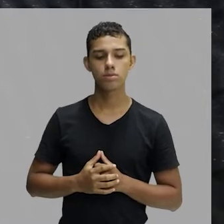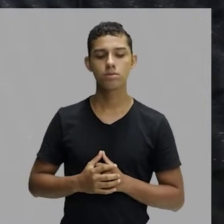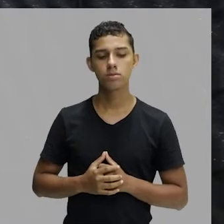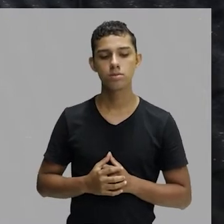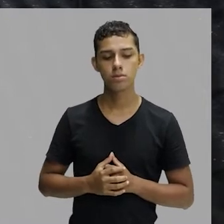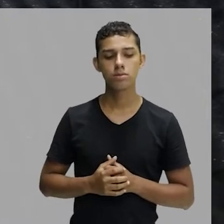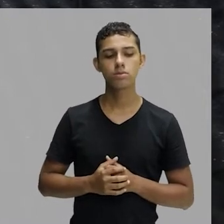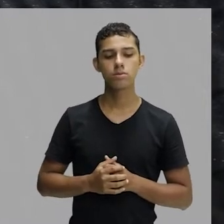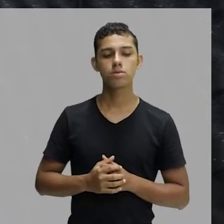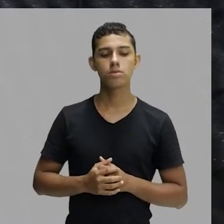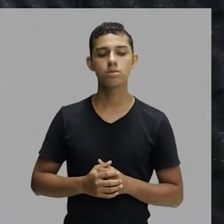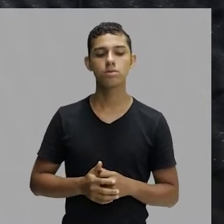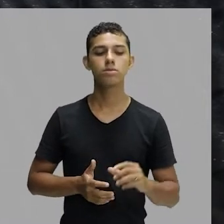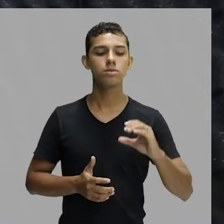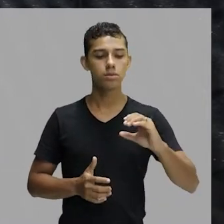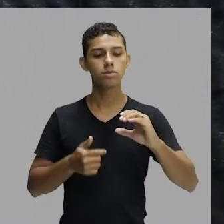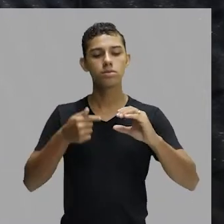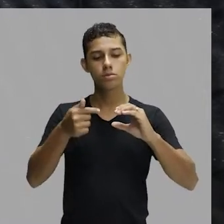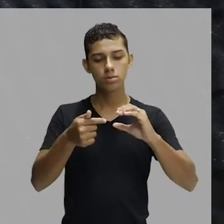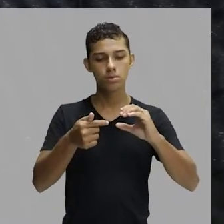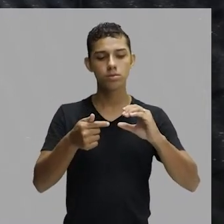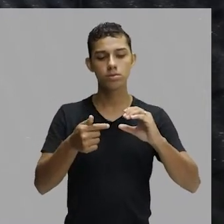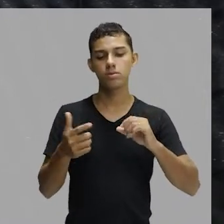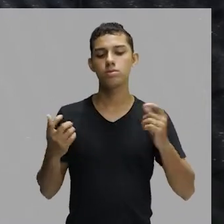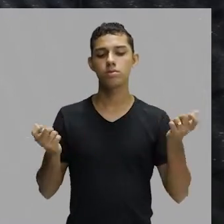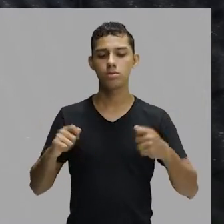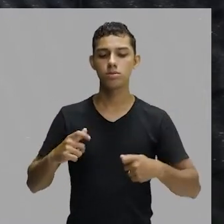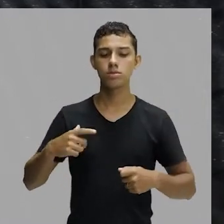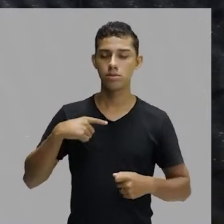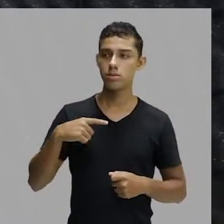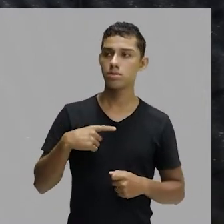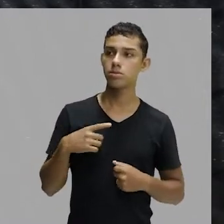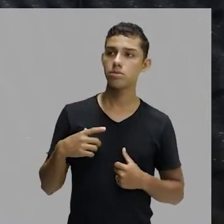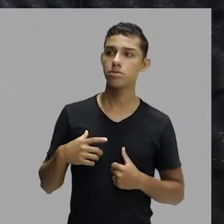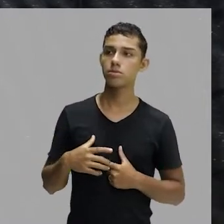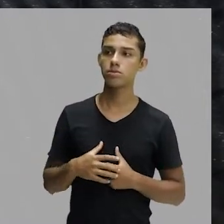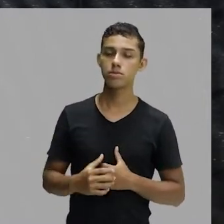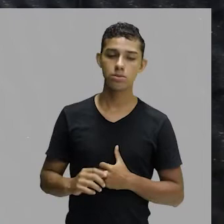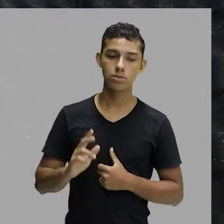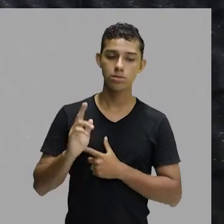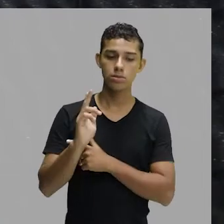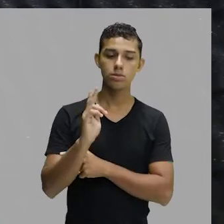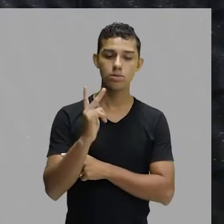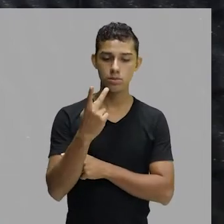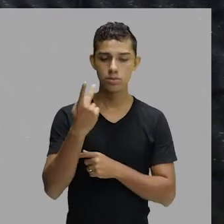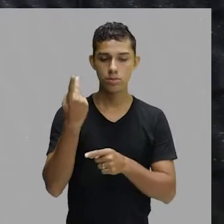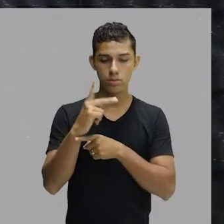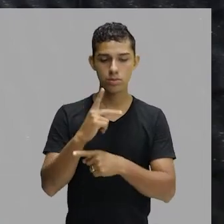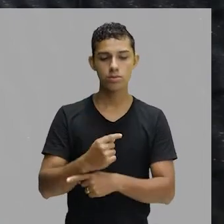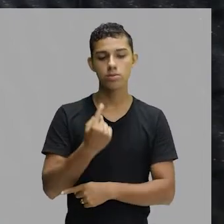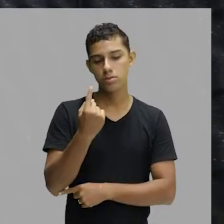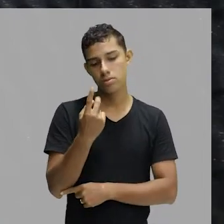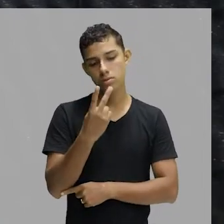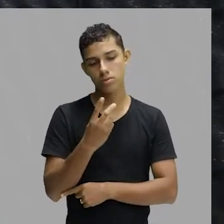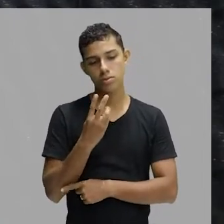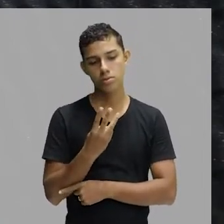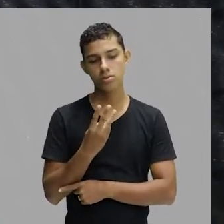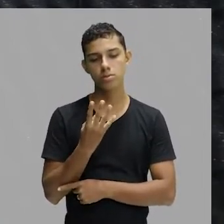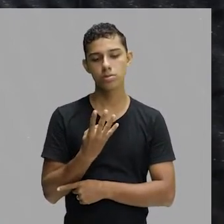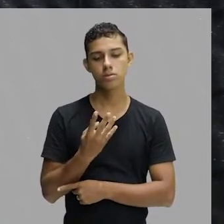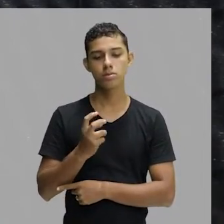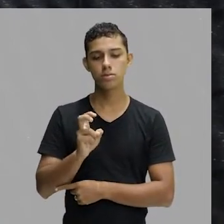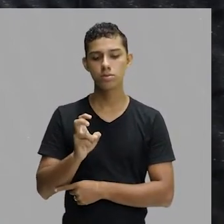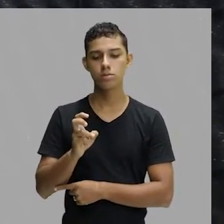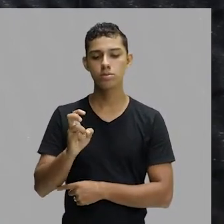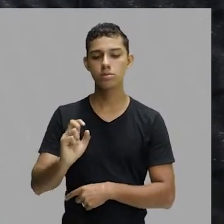C7. Além do carbono, o que nós temos aqui? Hidrogênio. 1, 2, 3, 4, 5, mais